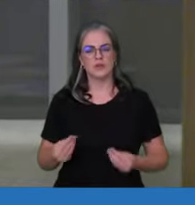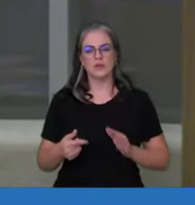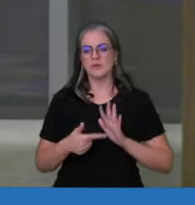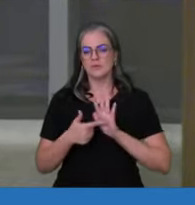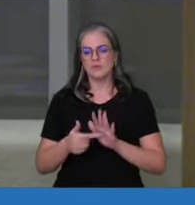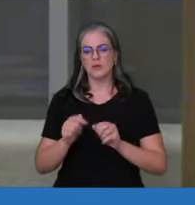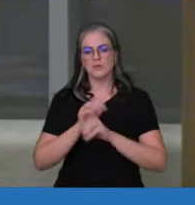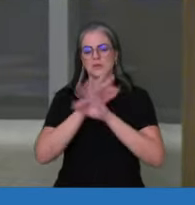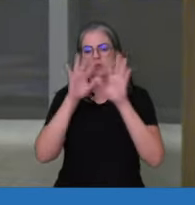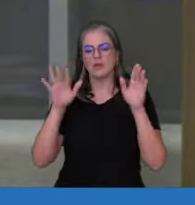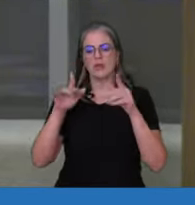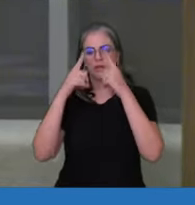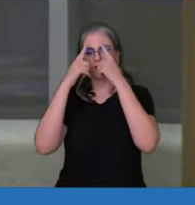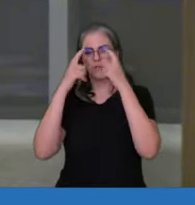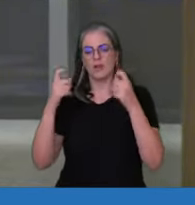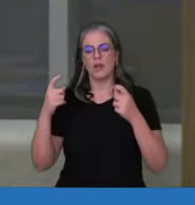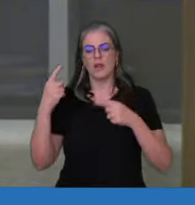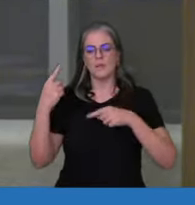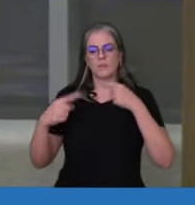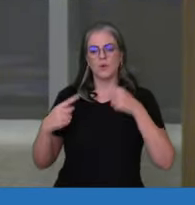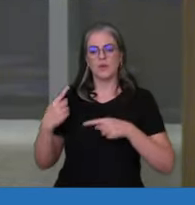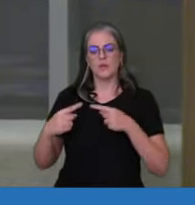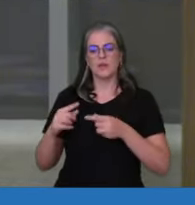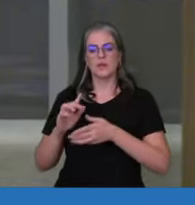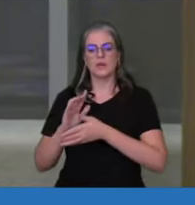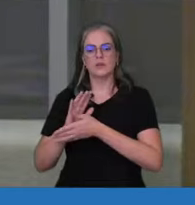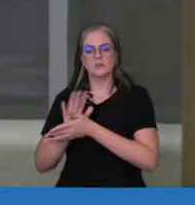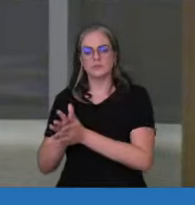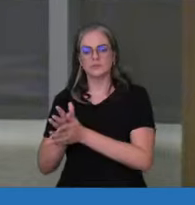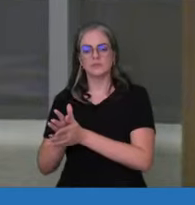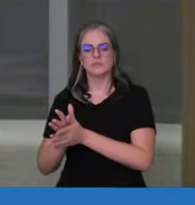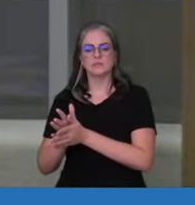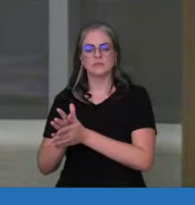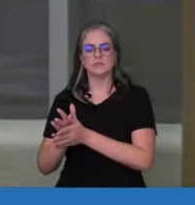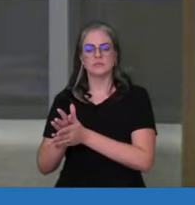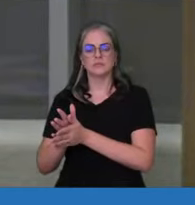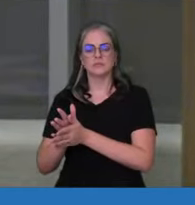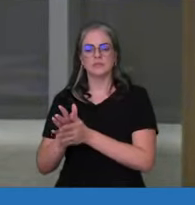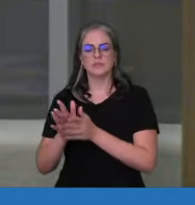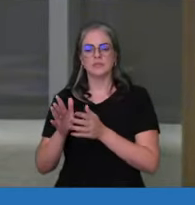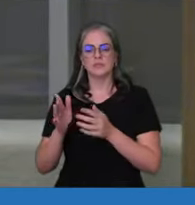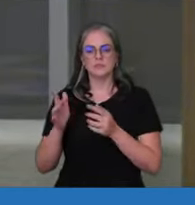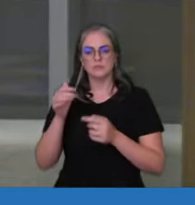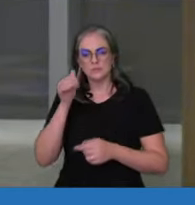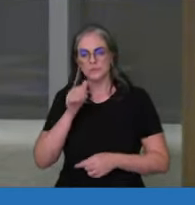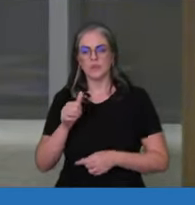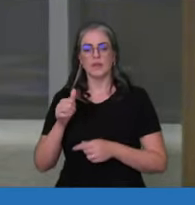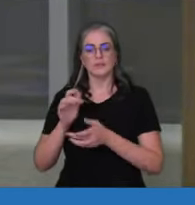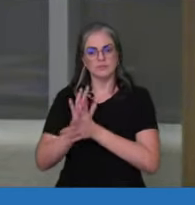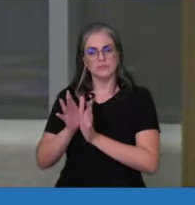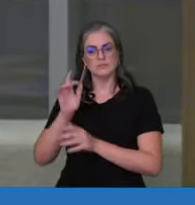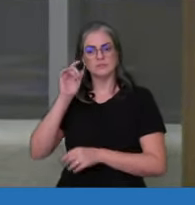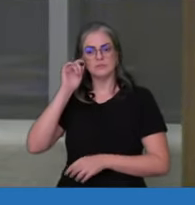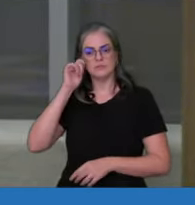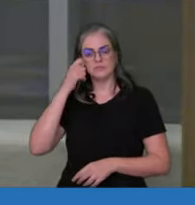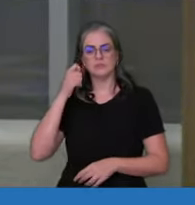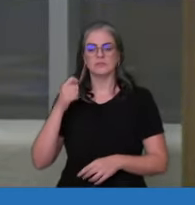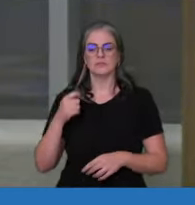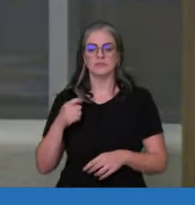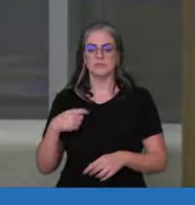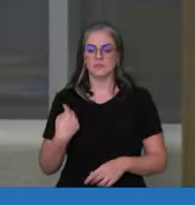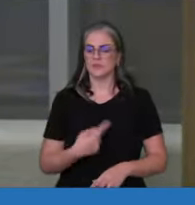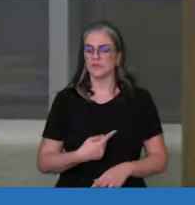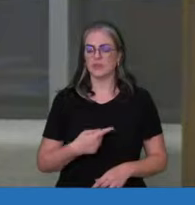política de gênero e raça, a que todas nós mulheres estamos expostas nesse parlamento, estamos expostas na política